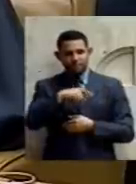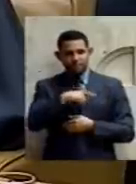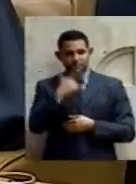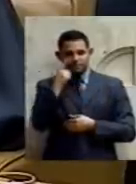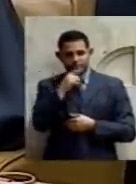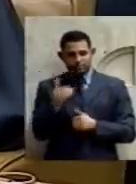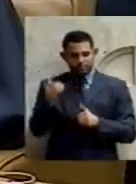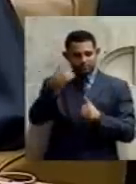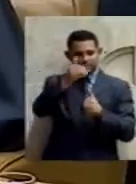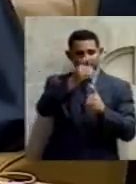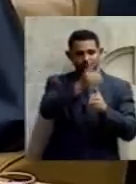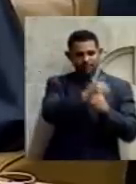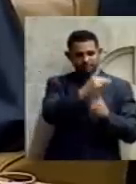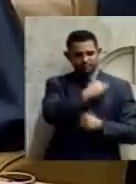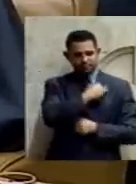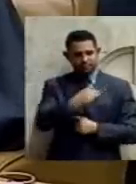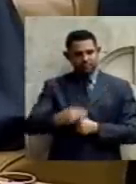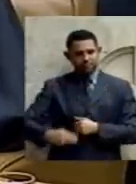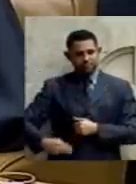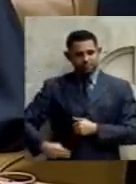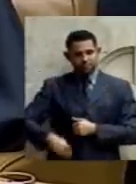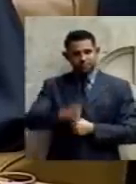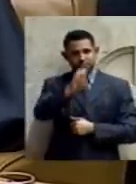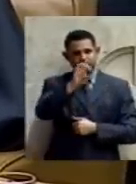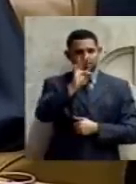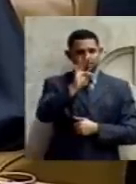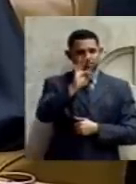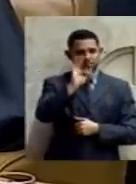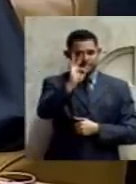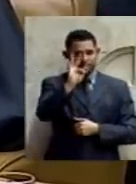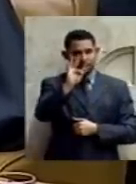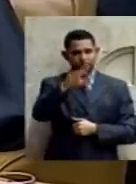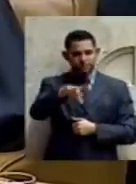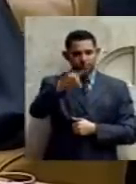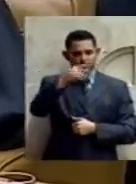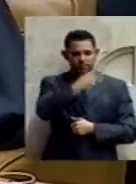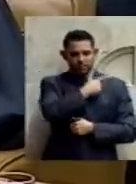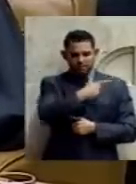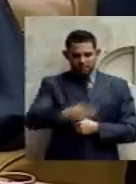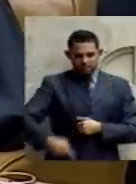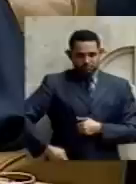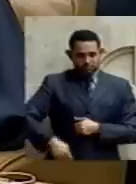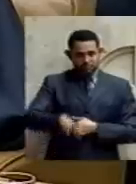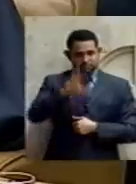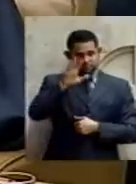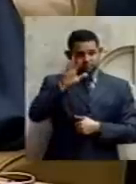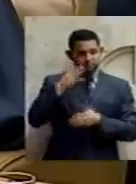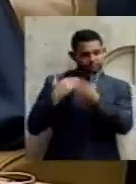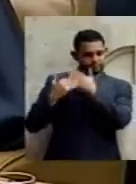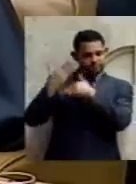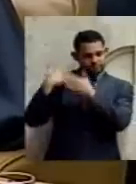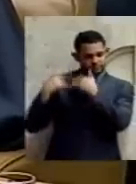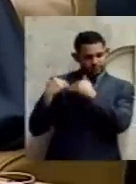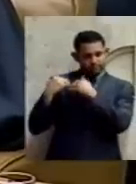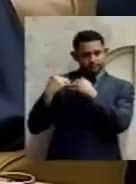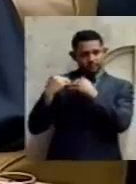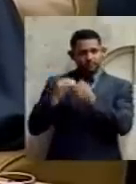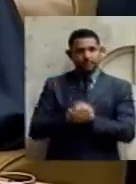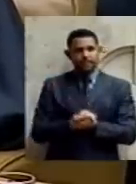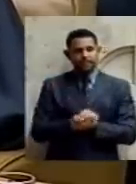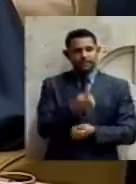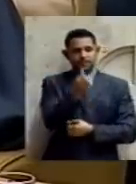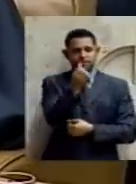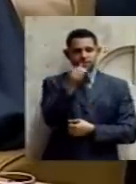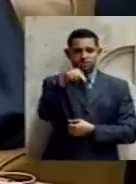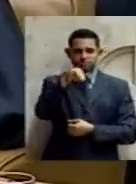ocupar o cargo de ministro desta Suprema Corte pelo presidente da República, Luiz Inácio Lula da Silva. Em 6